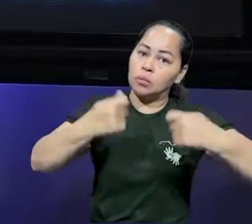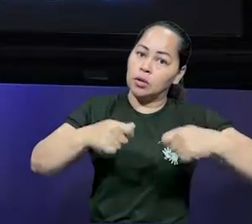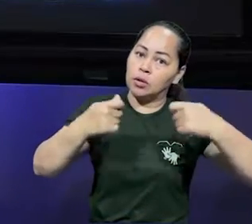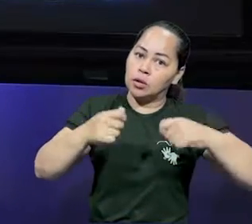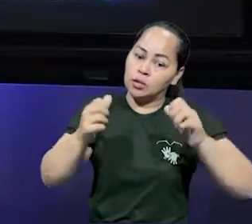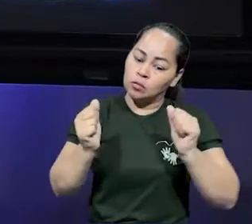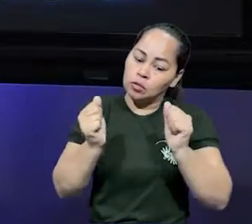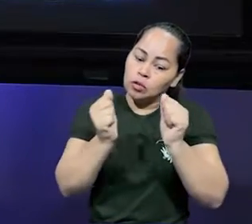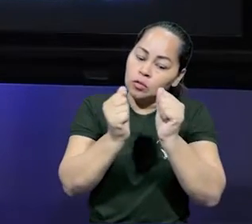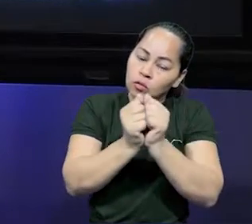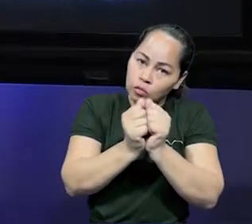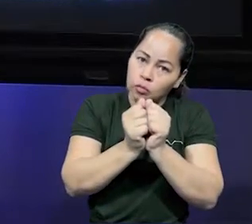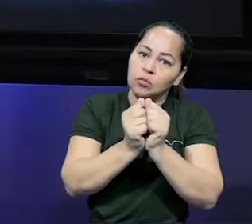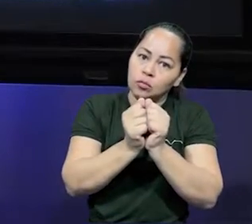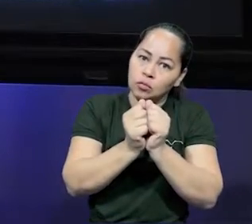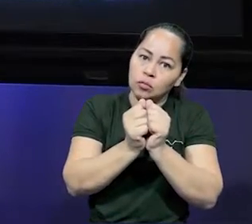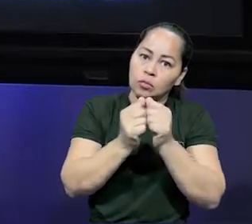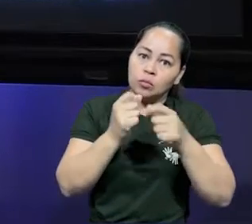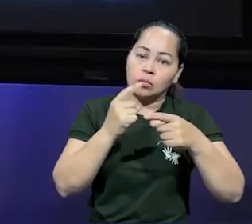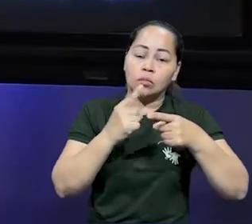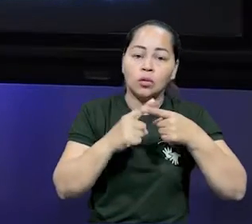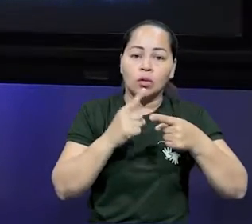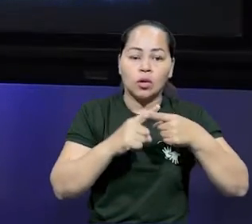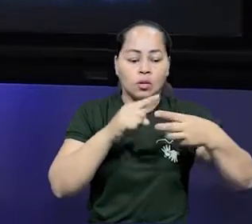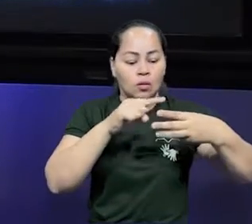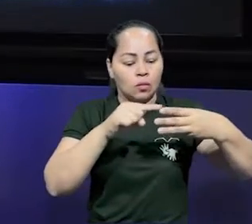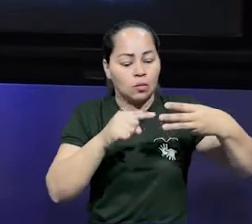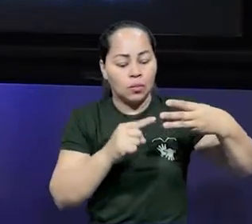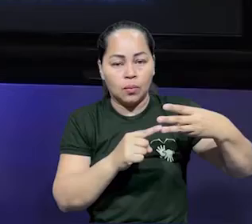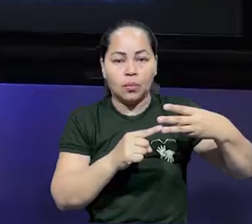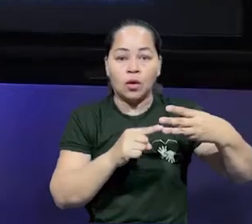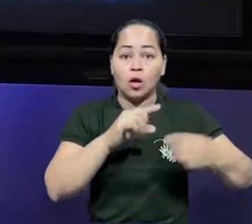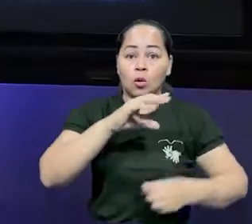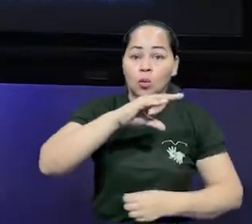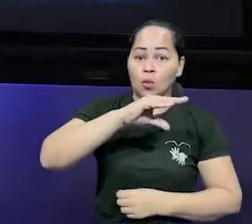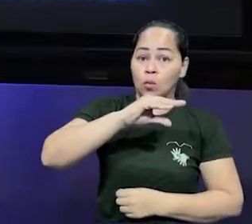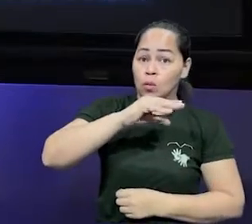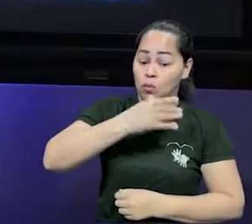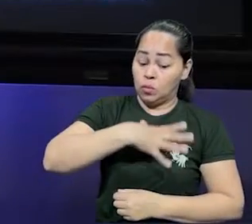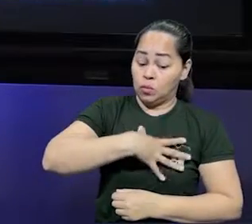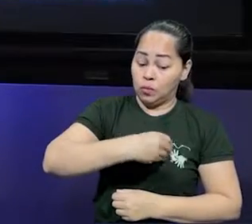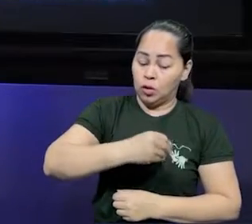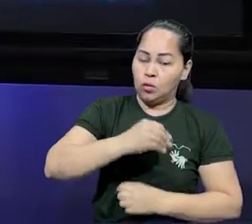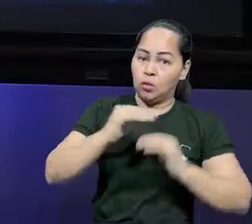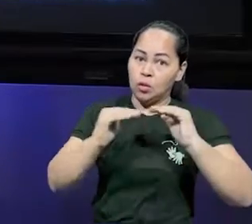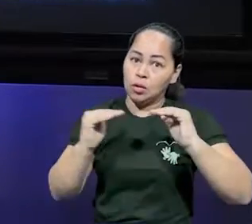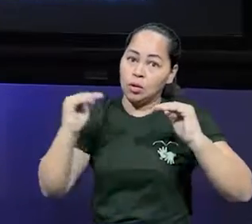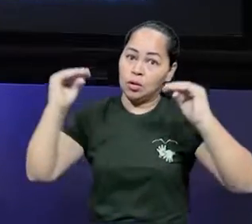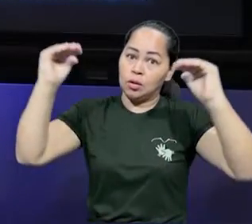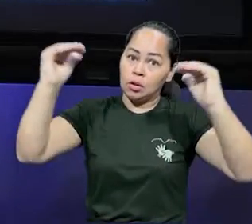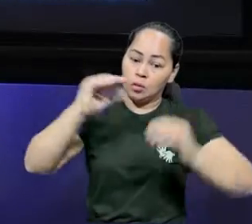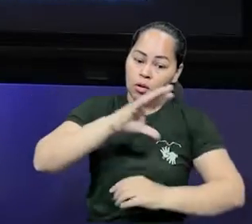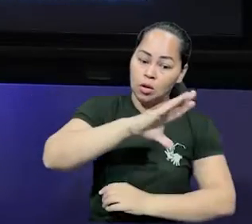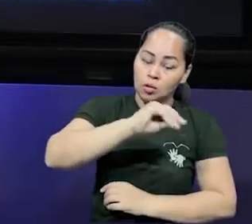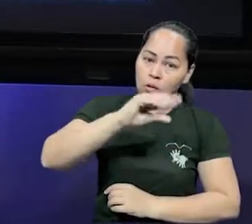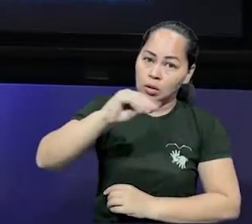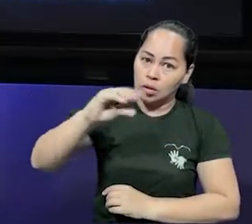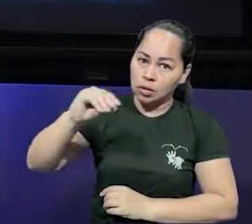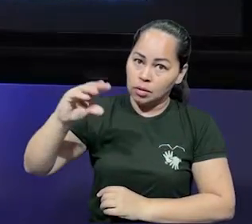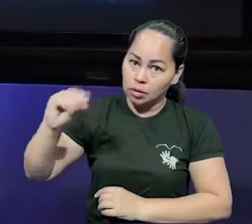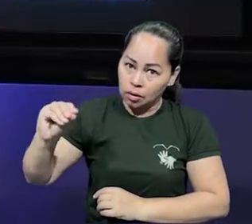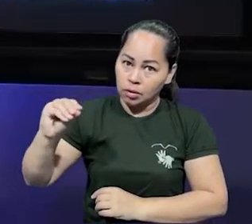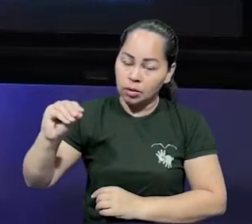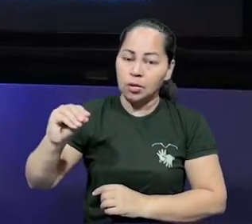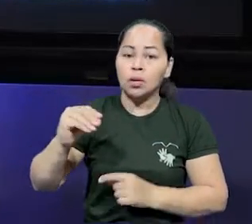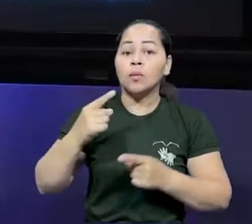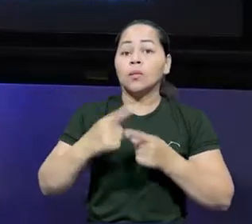o confronto com a ideia da sua morte. O filho adolescendo, o filho crescendo, significa que o pai e a mãe